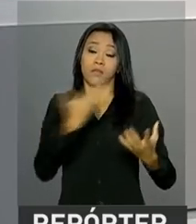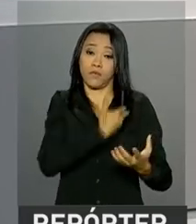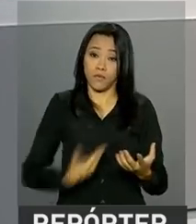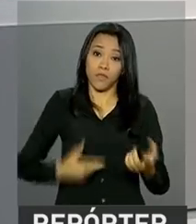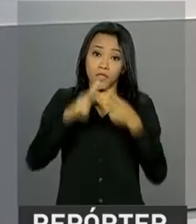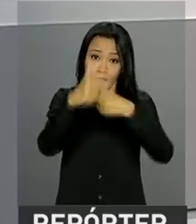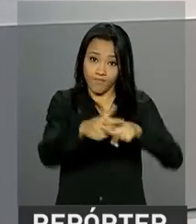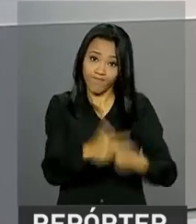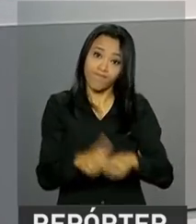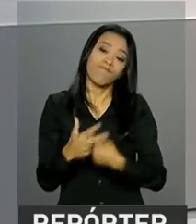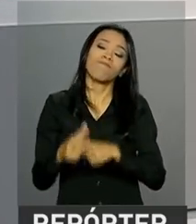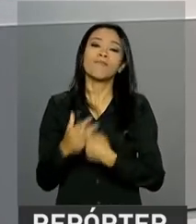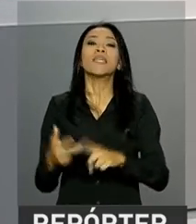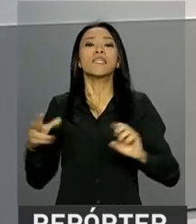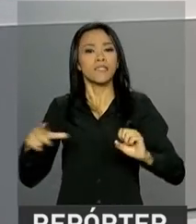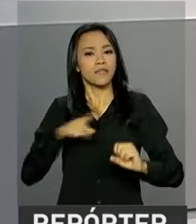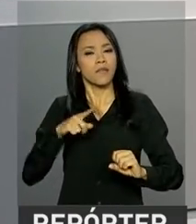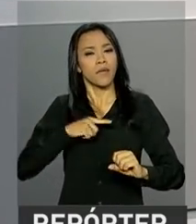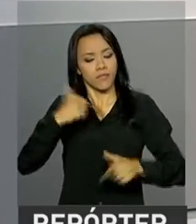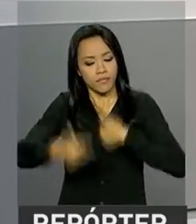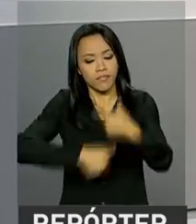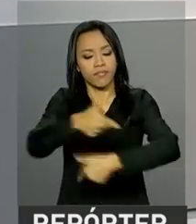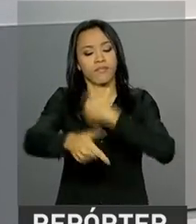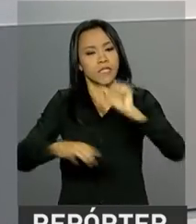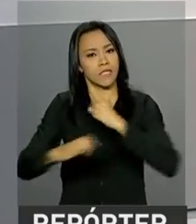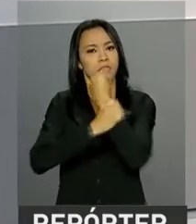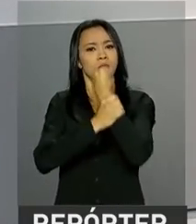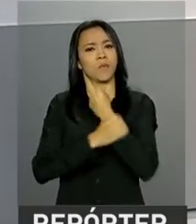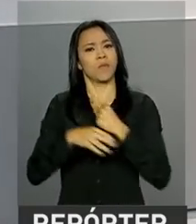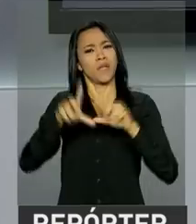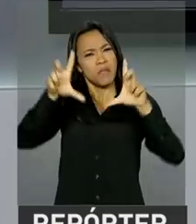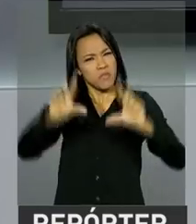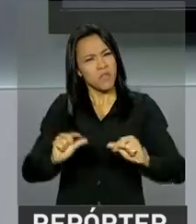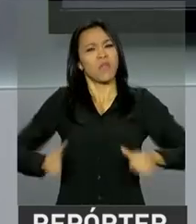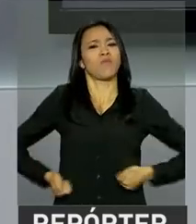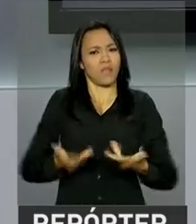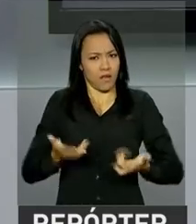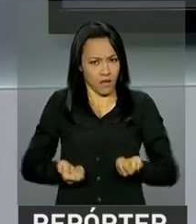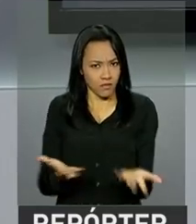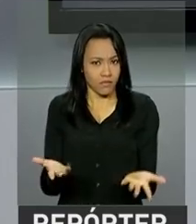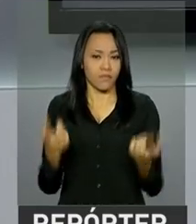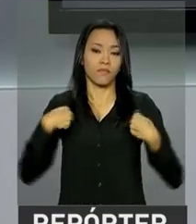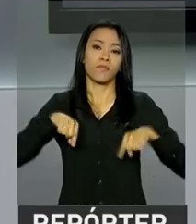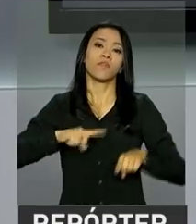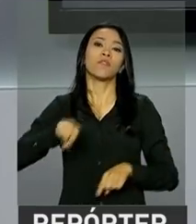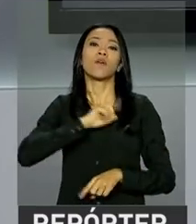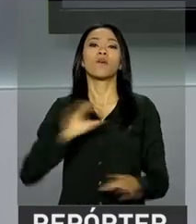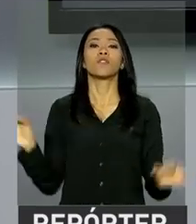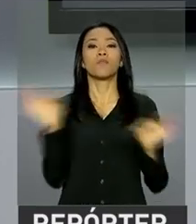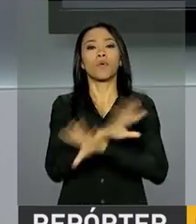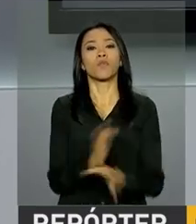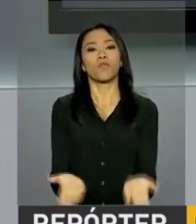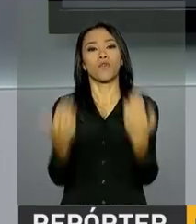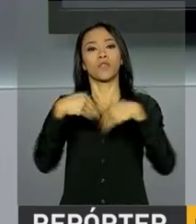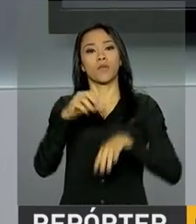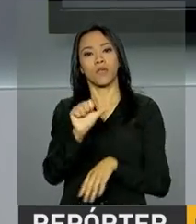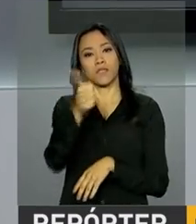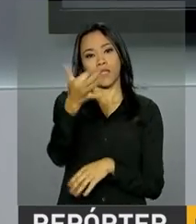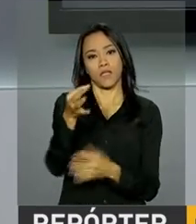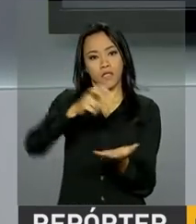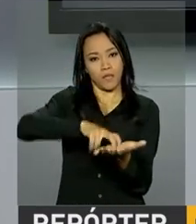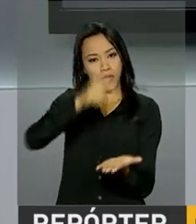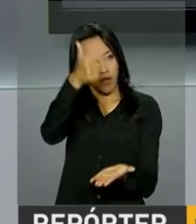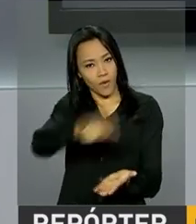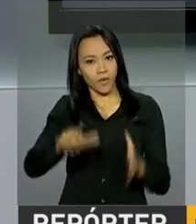executadas de forma mais segura e com menos custo para o governo a gente fica por aqui voltamos às 10 horas da manhã